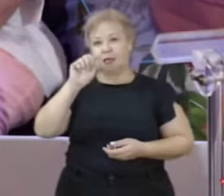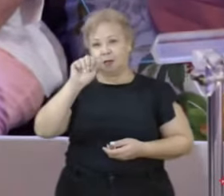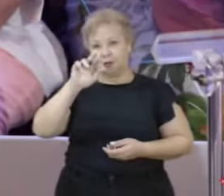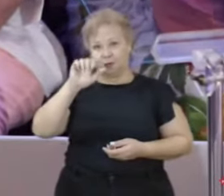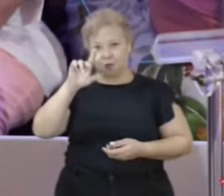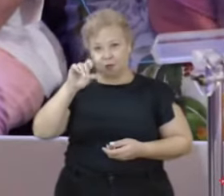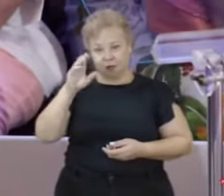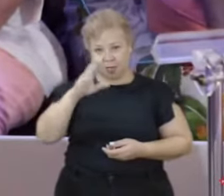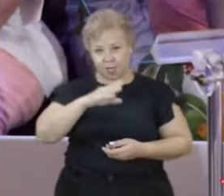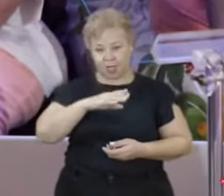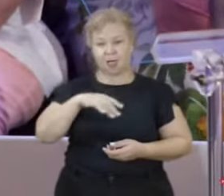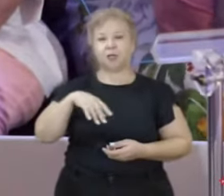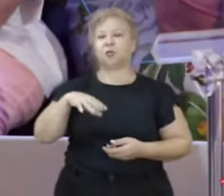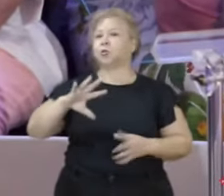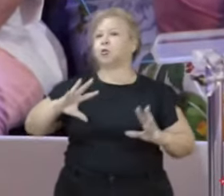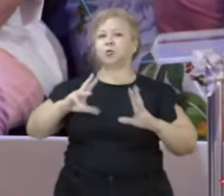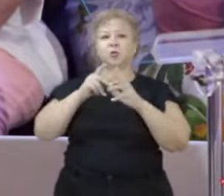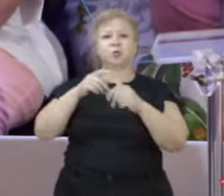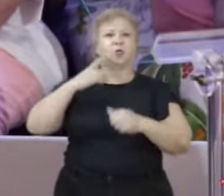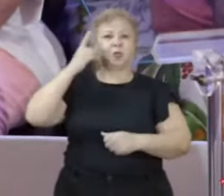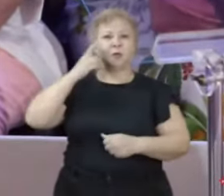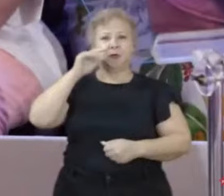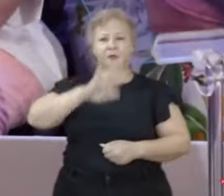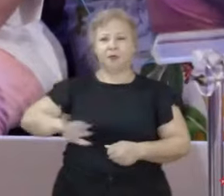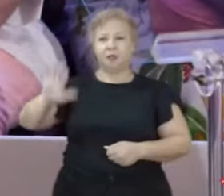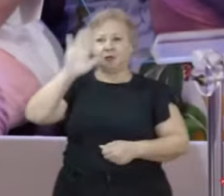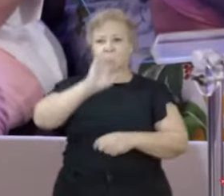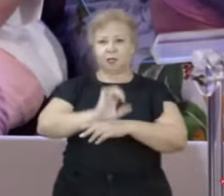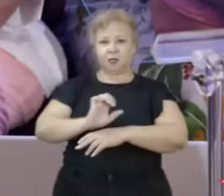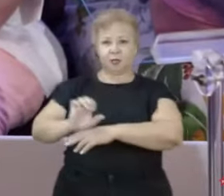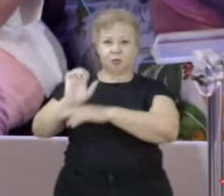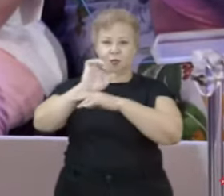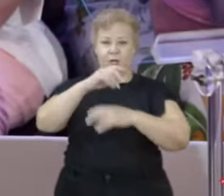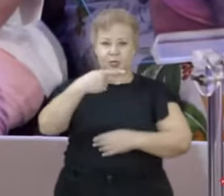saúdo todos os deputados federais e estaduais do PT.